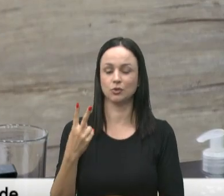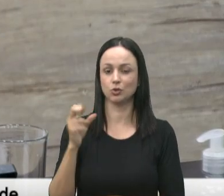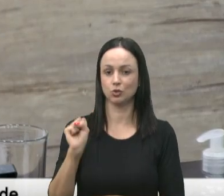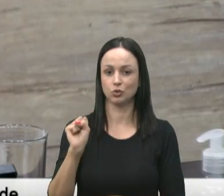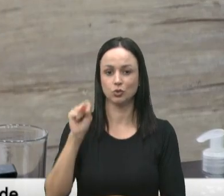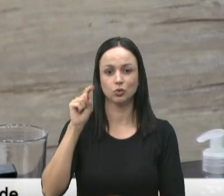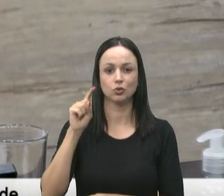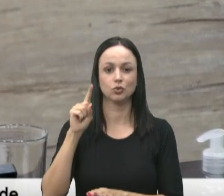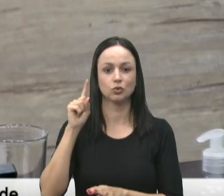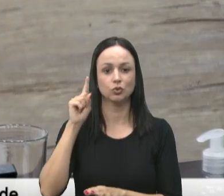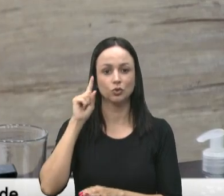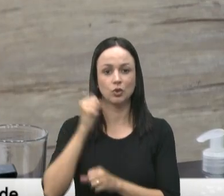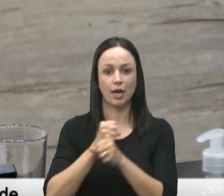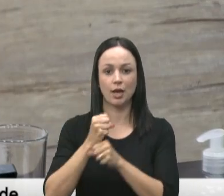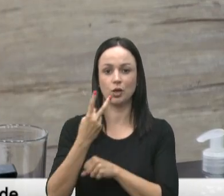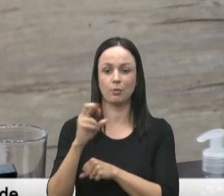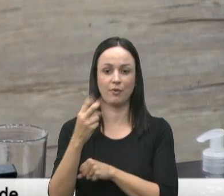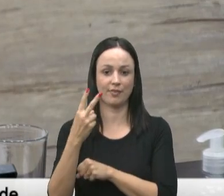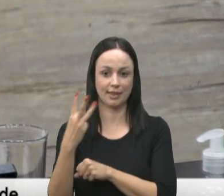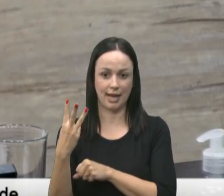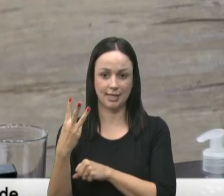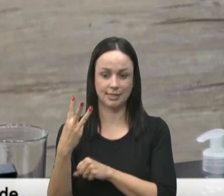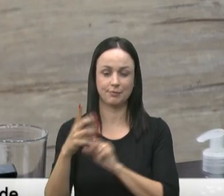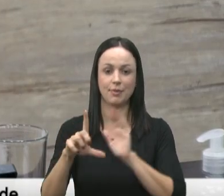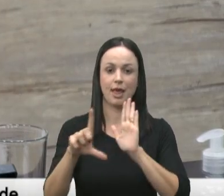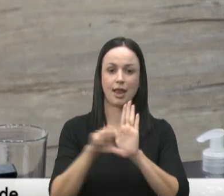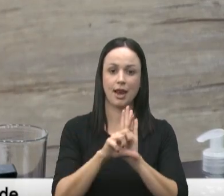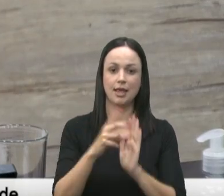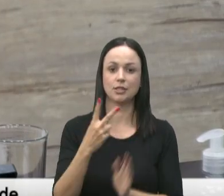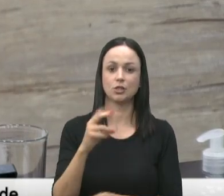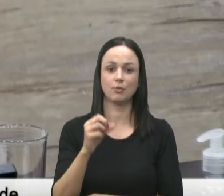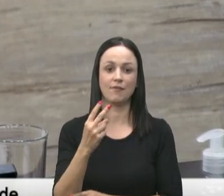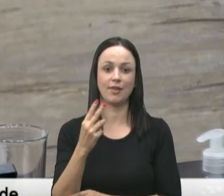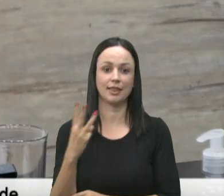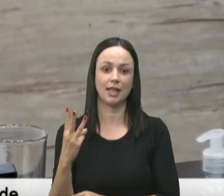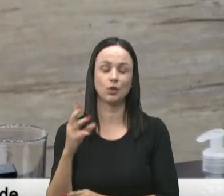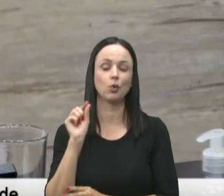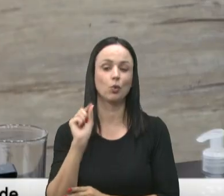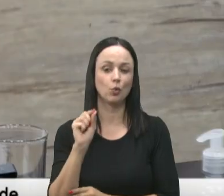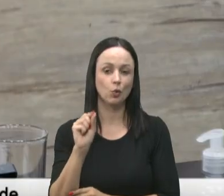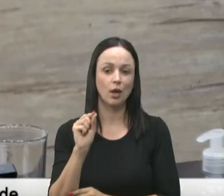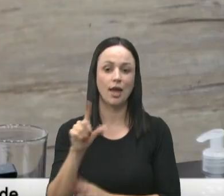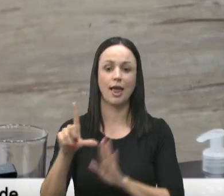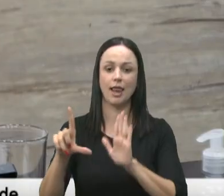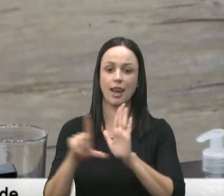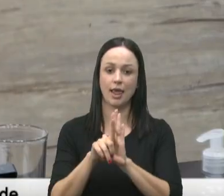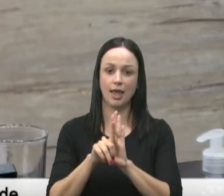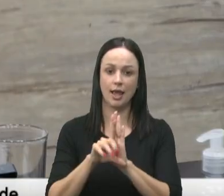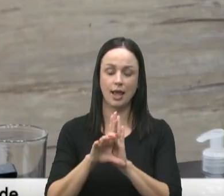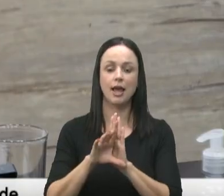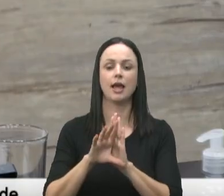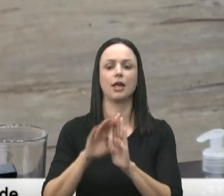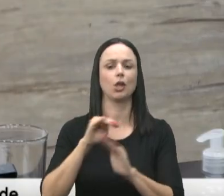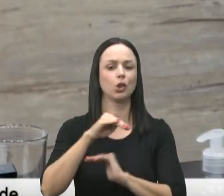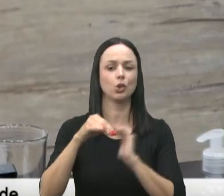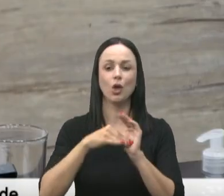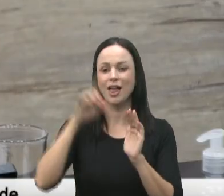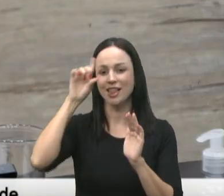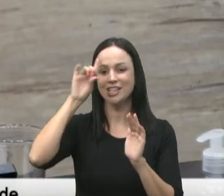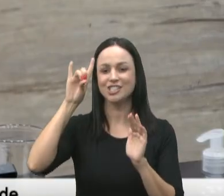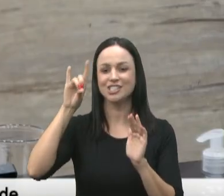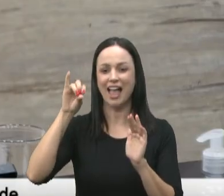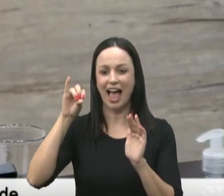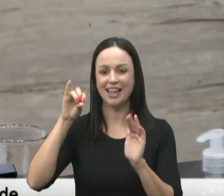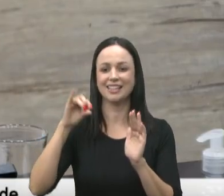5.428 de 2023. A lei de 2023 é a lei que compila todas as datas que entram